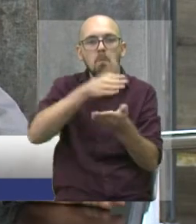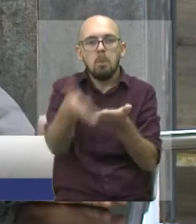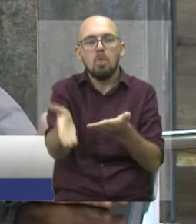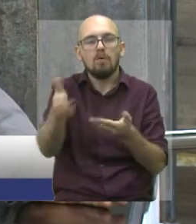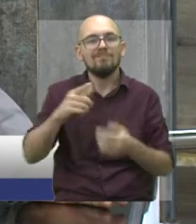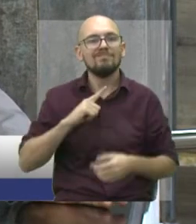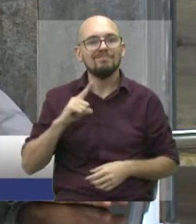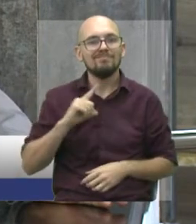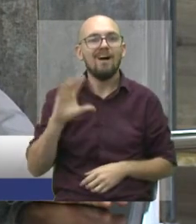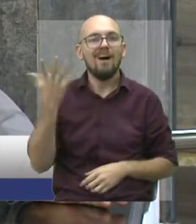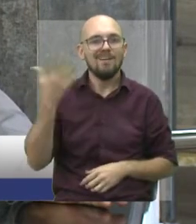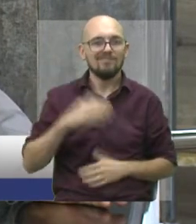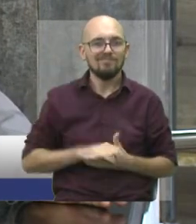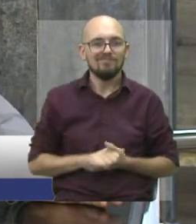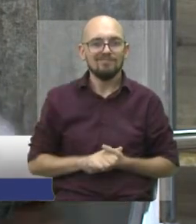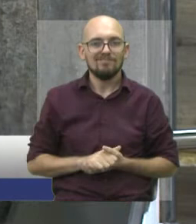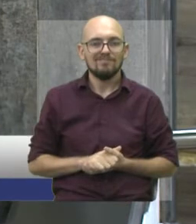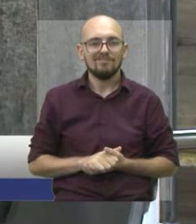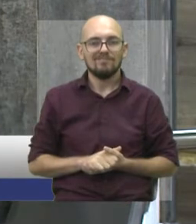E aí?